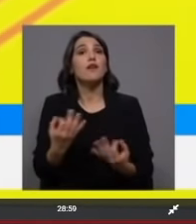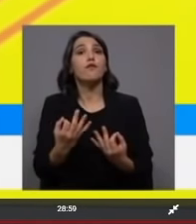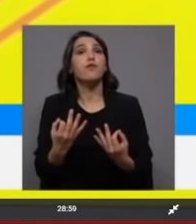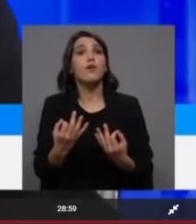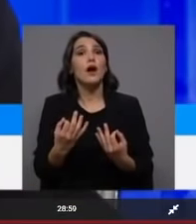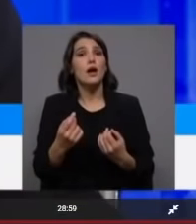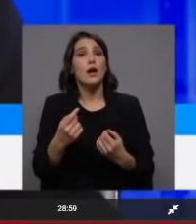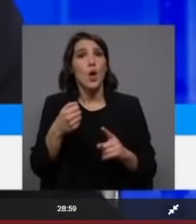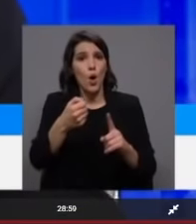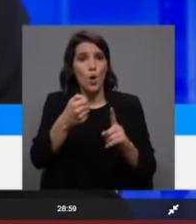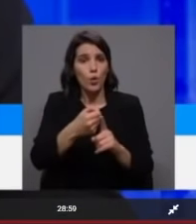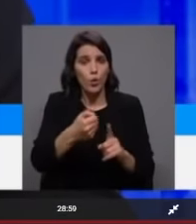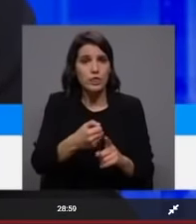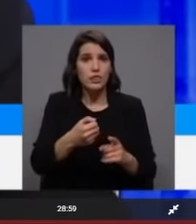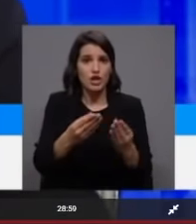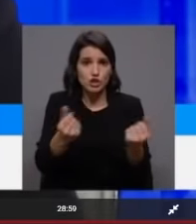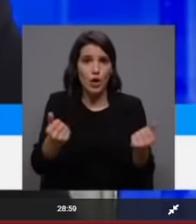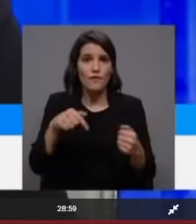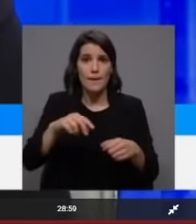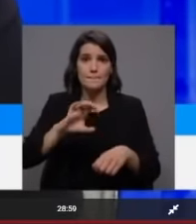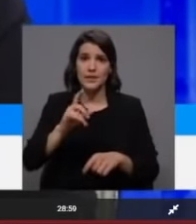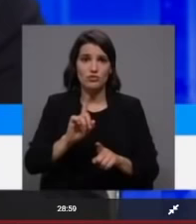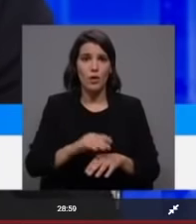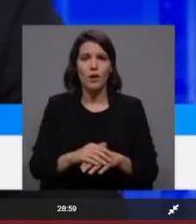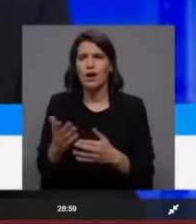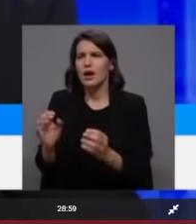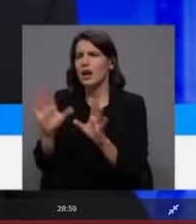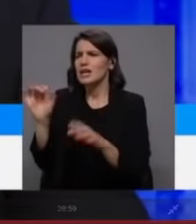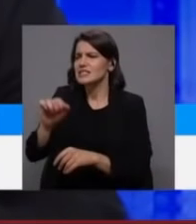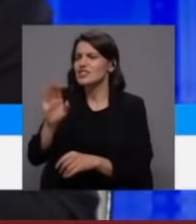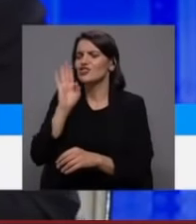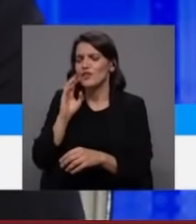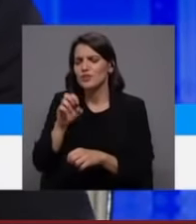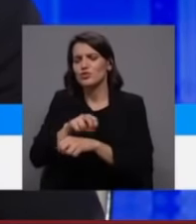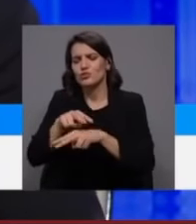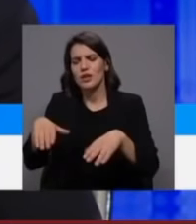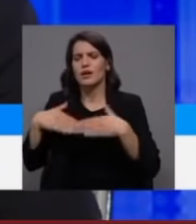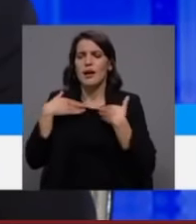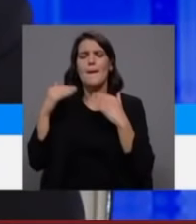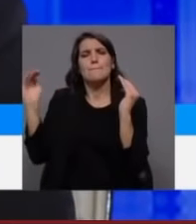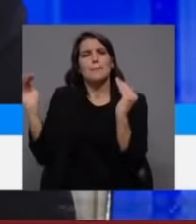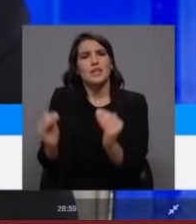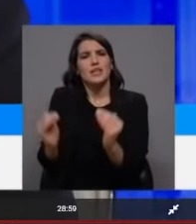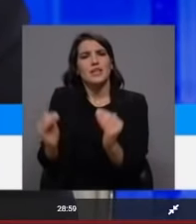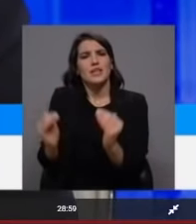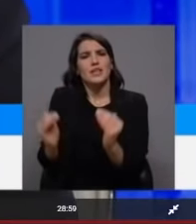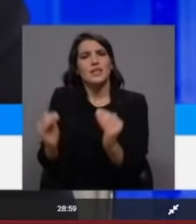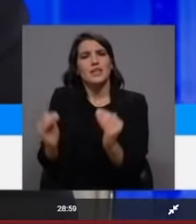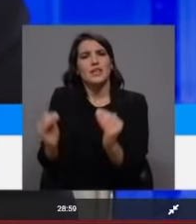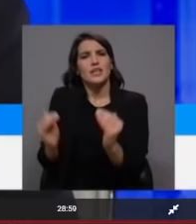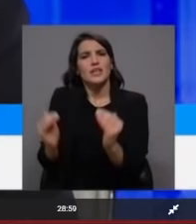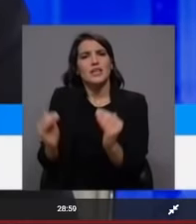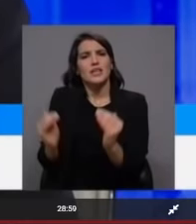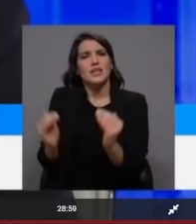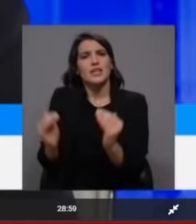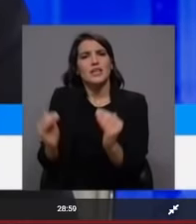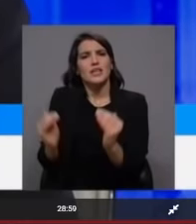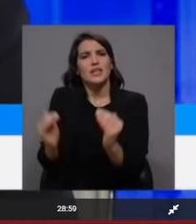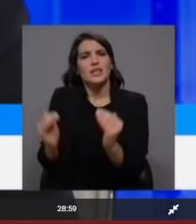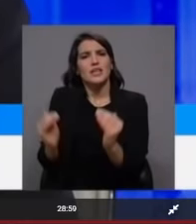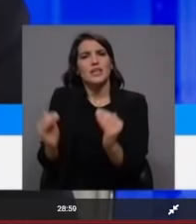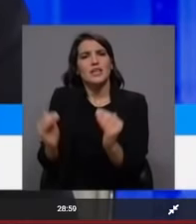isso eu posso passar sim é importante visto número de internados na diminuição do número de internados e ouvistes amor o top